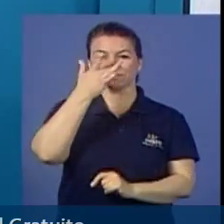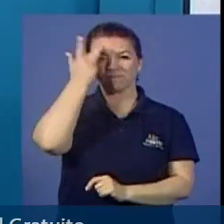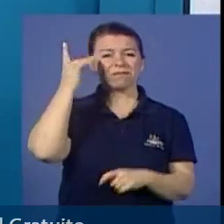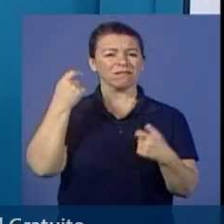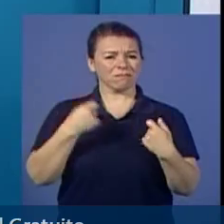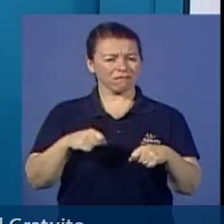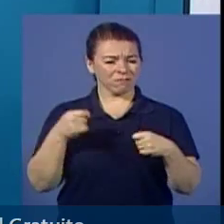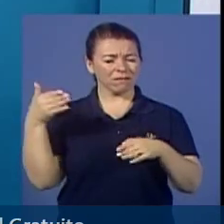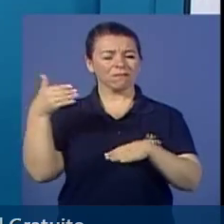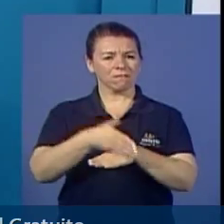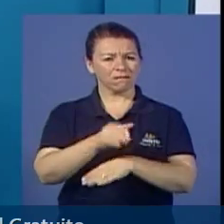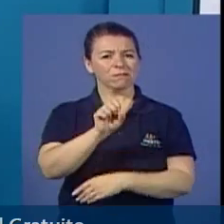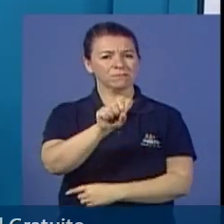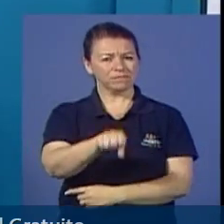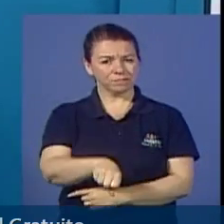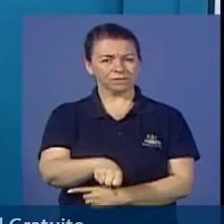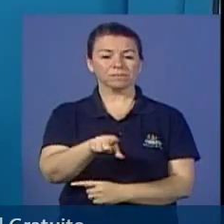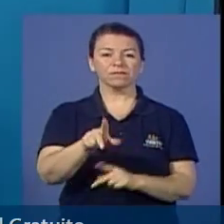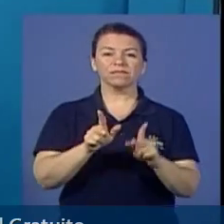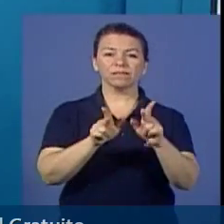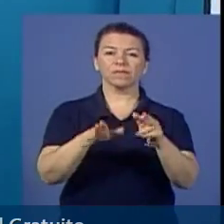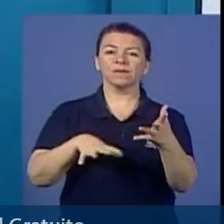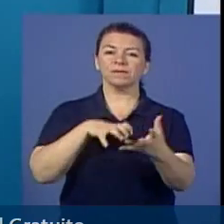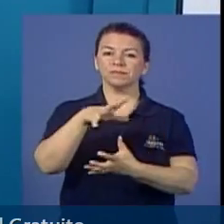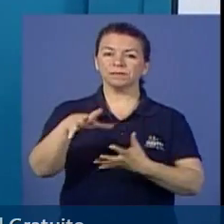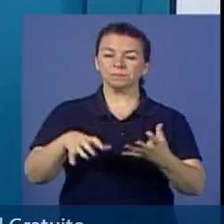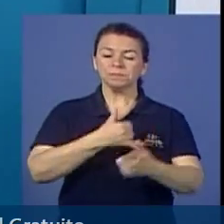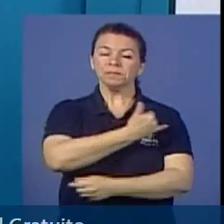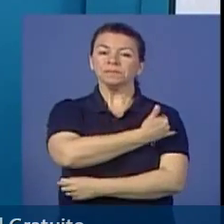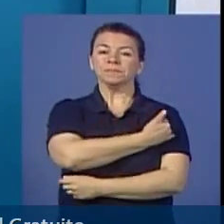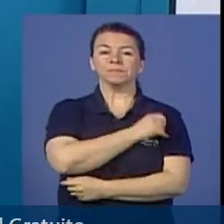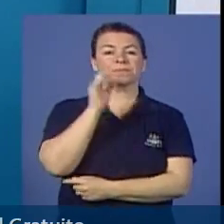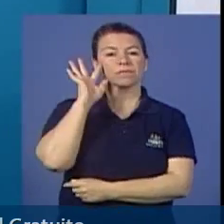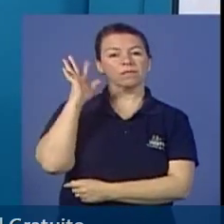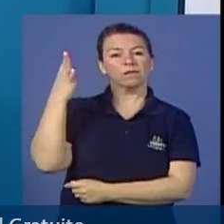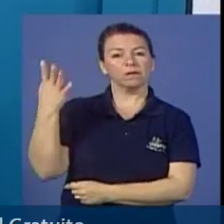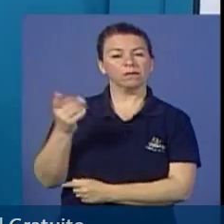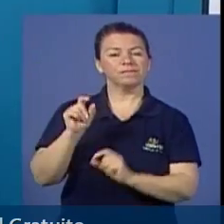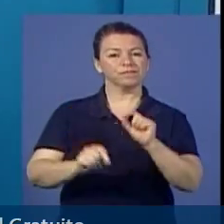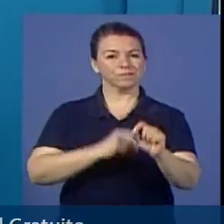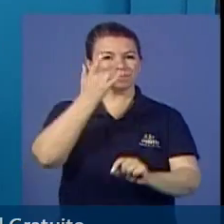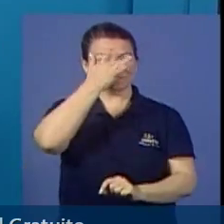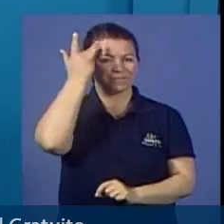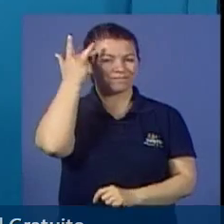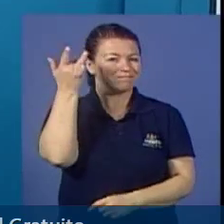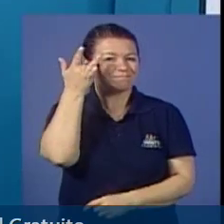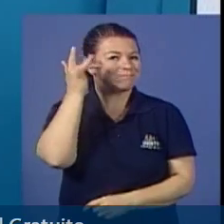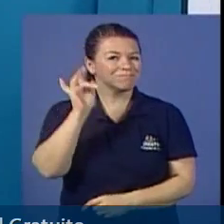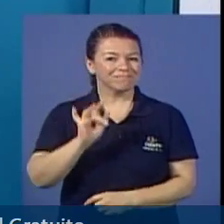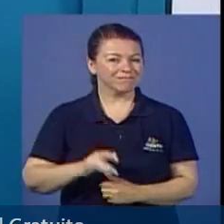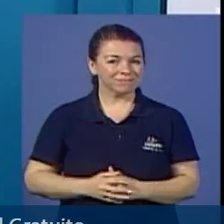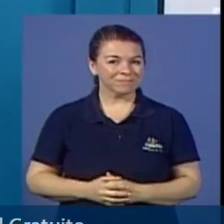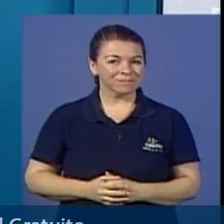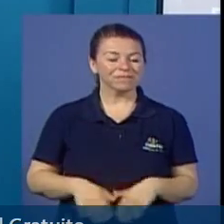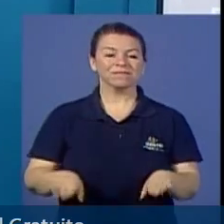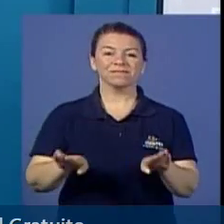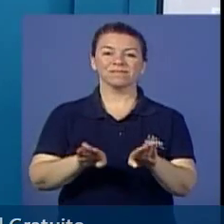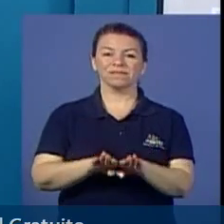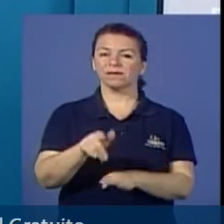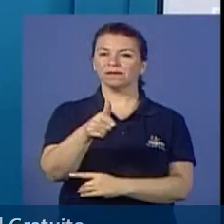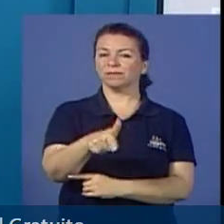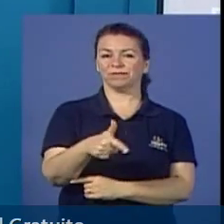que aconteceu na revolta da vacina com relação à ignorância do povo, né? E não é